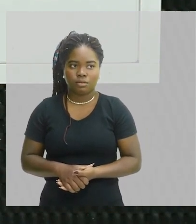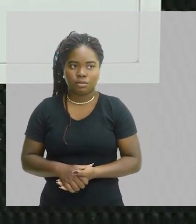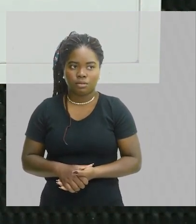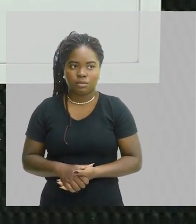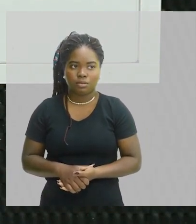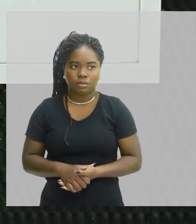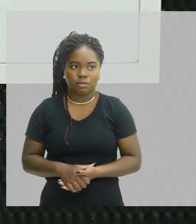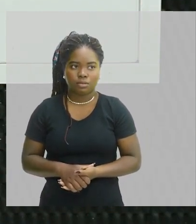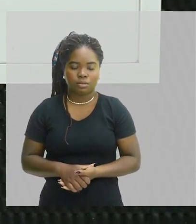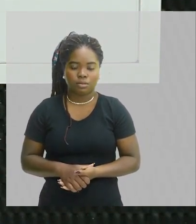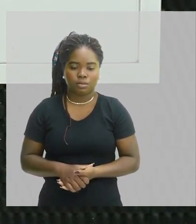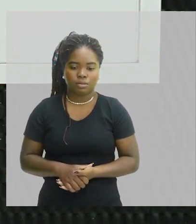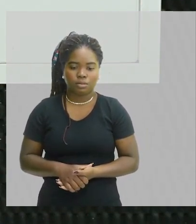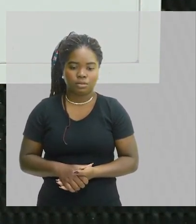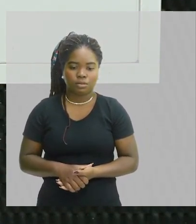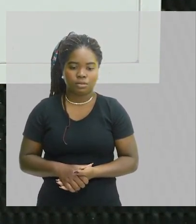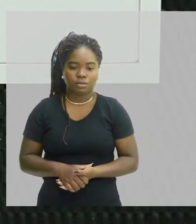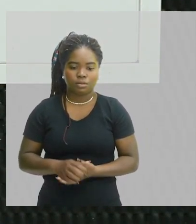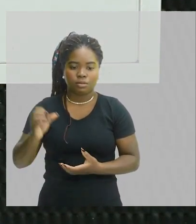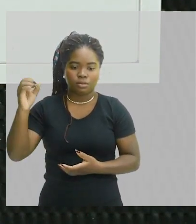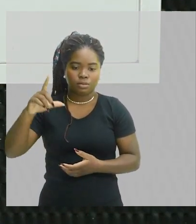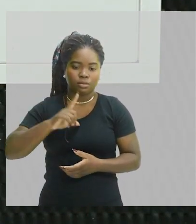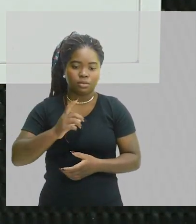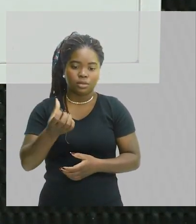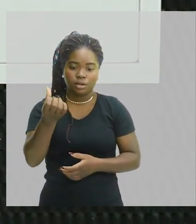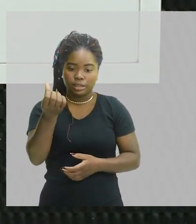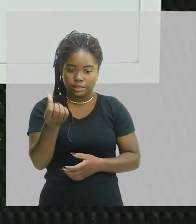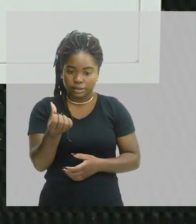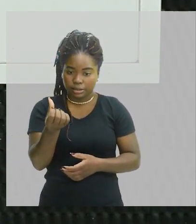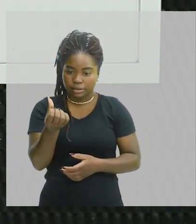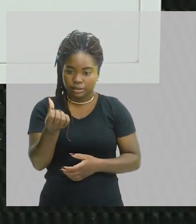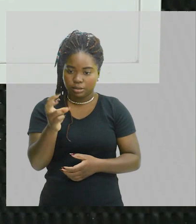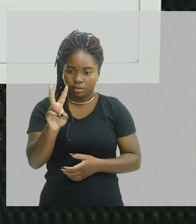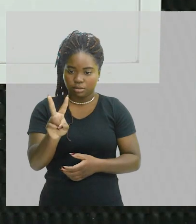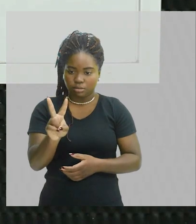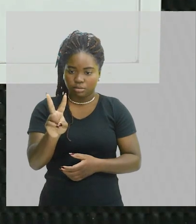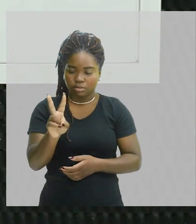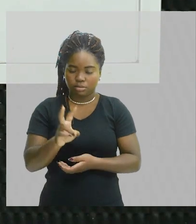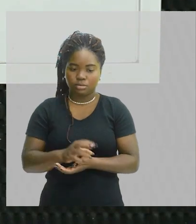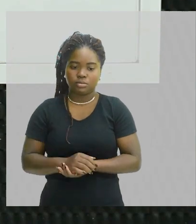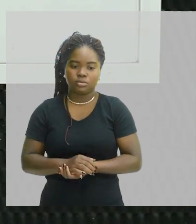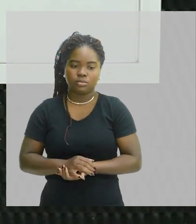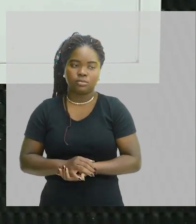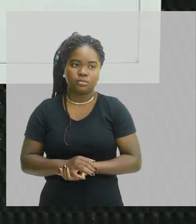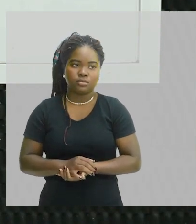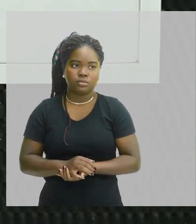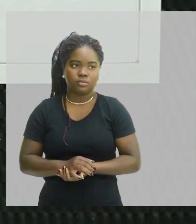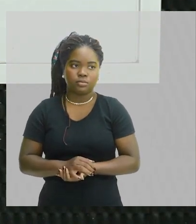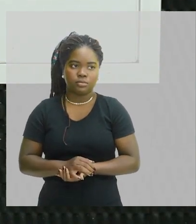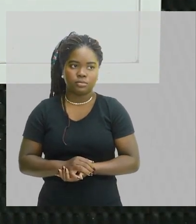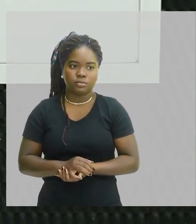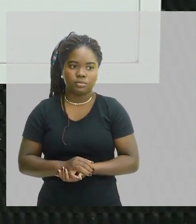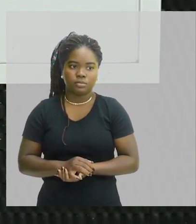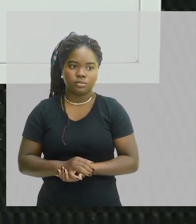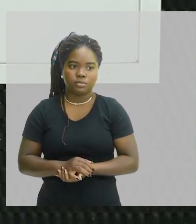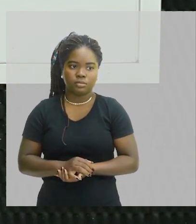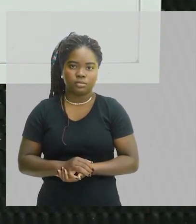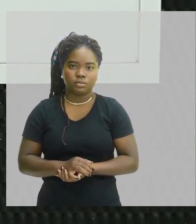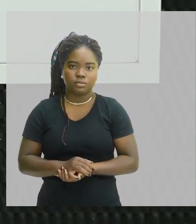ela tem 6 volts, não é isso? Especificação que ela apresenta.